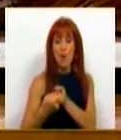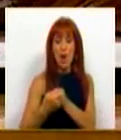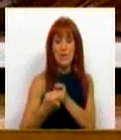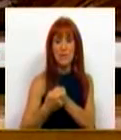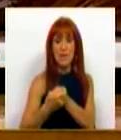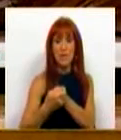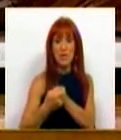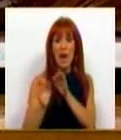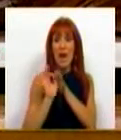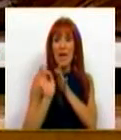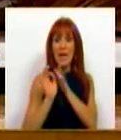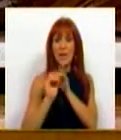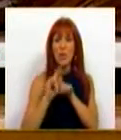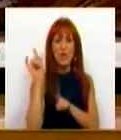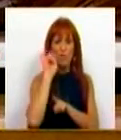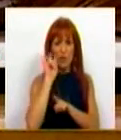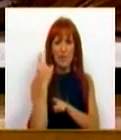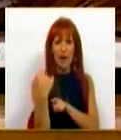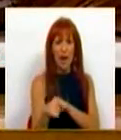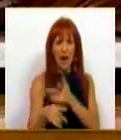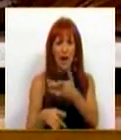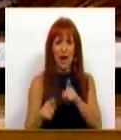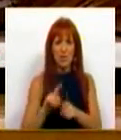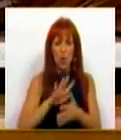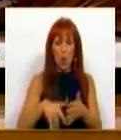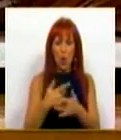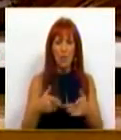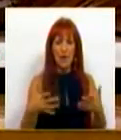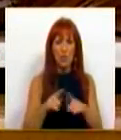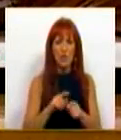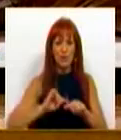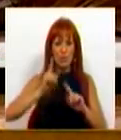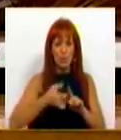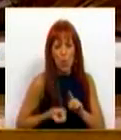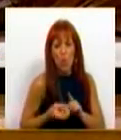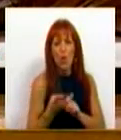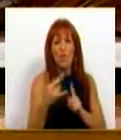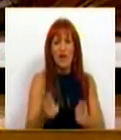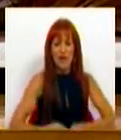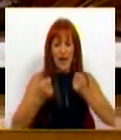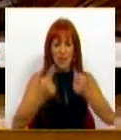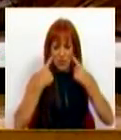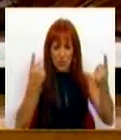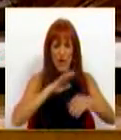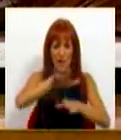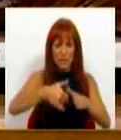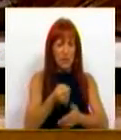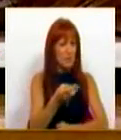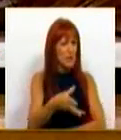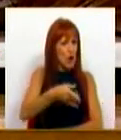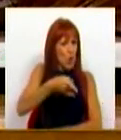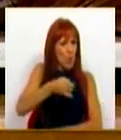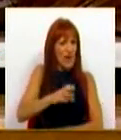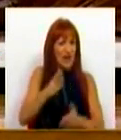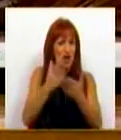é característica fundamental. O Plano Plurianual de Investimento Público envolve cerca de